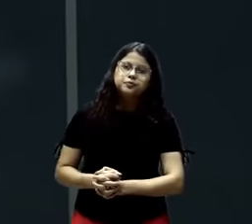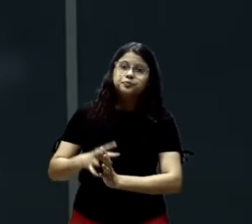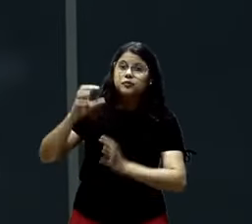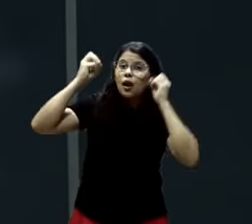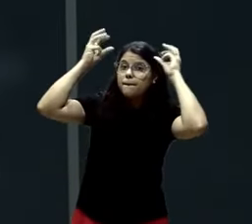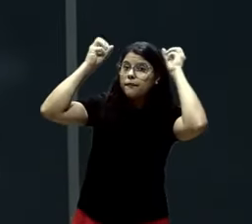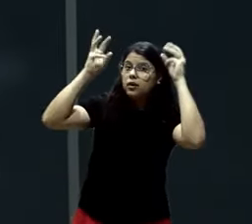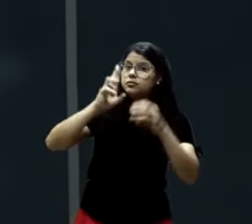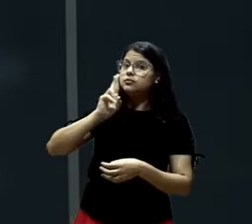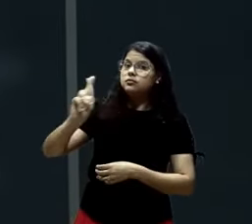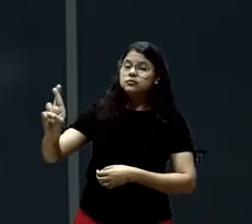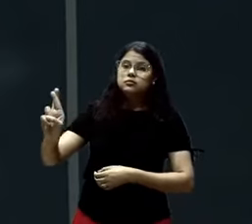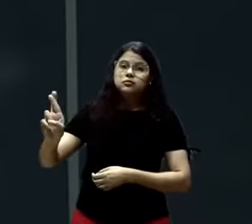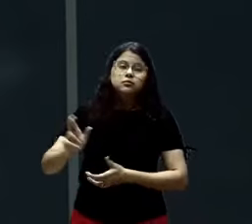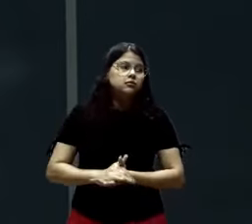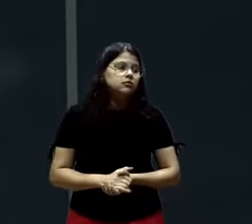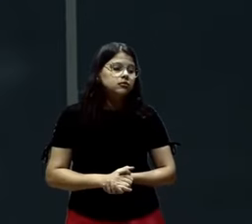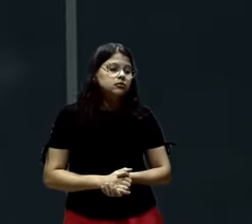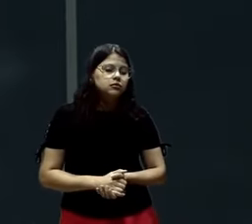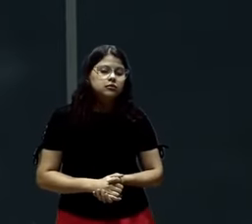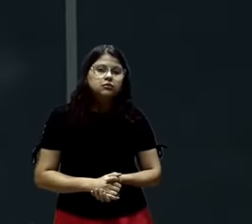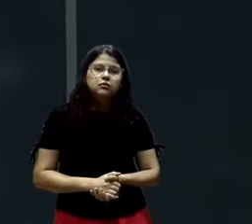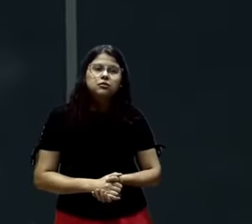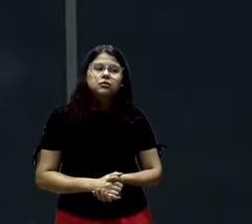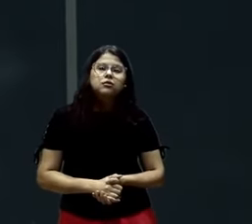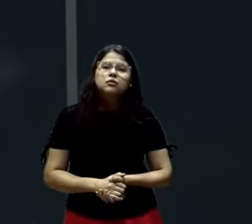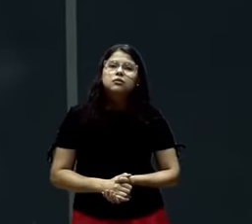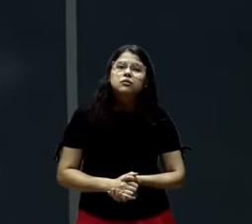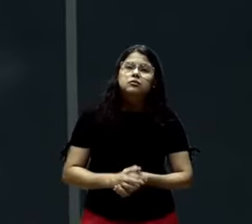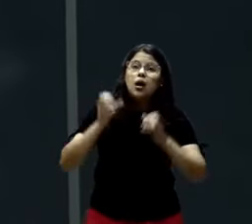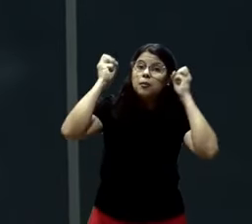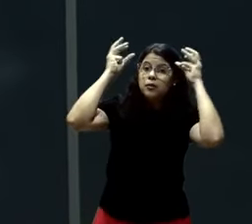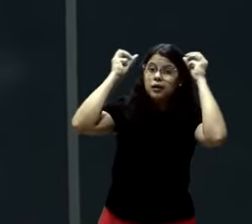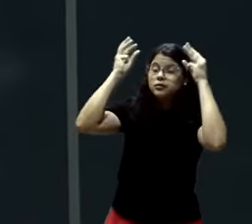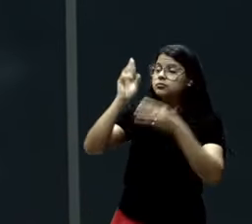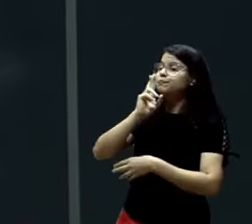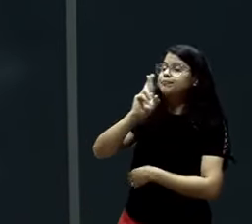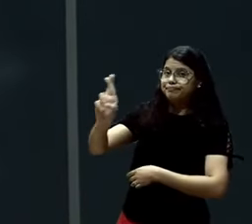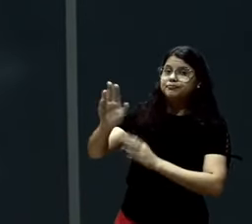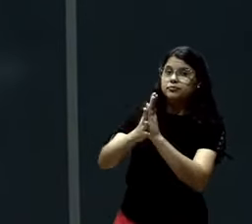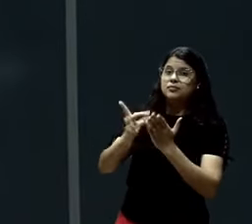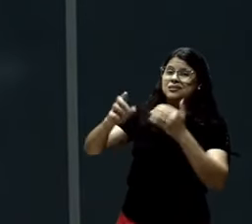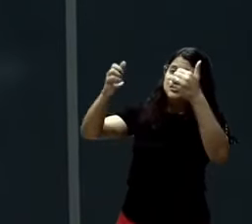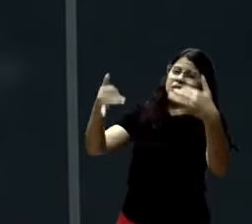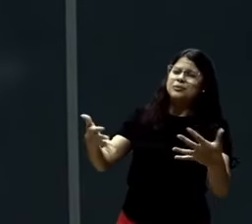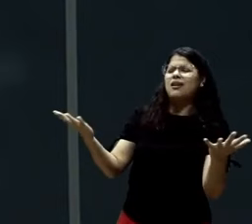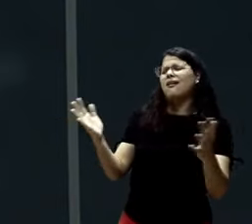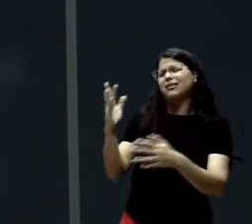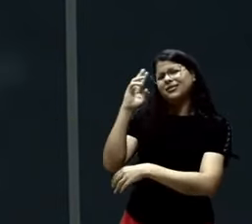seguinte: porém, Moisés respondeu: ah, Senhor,